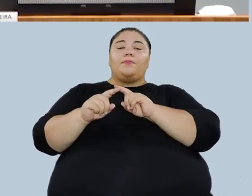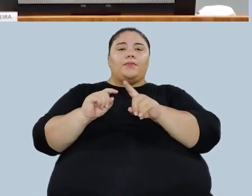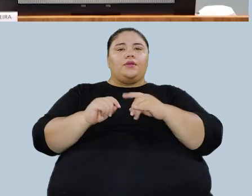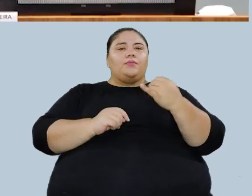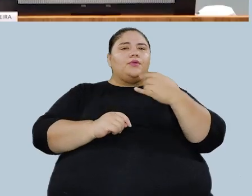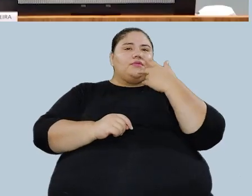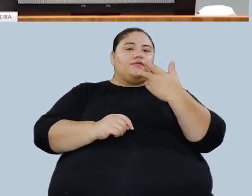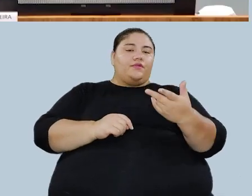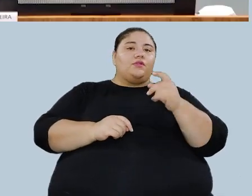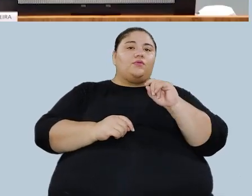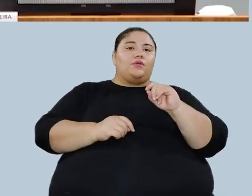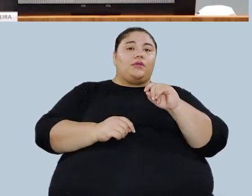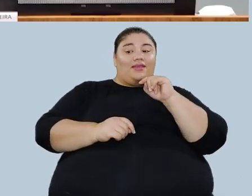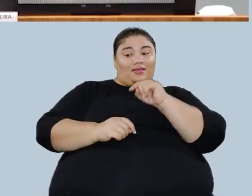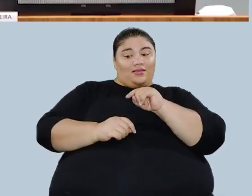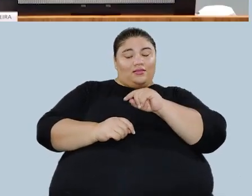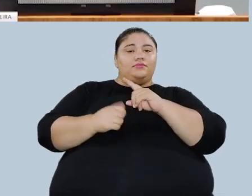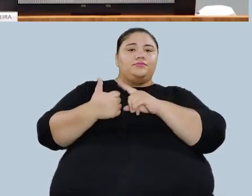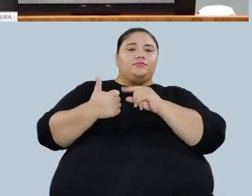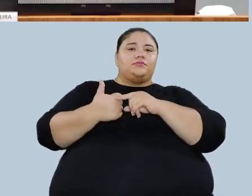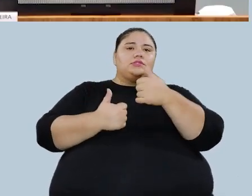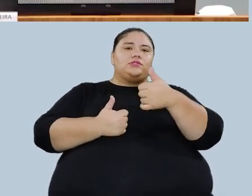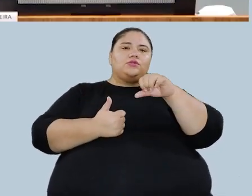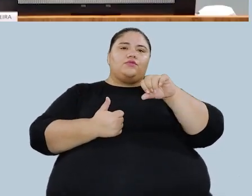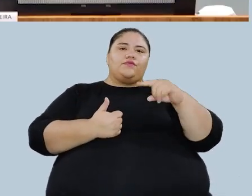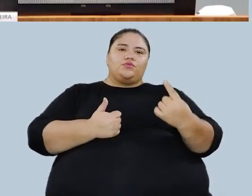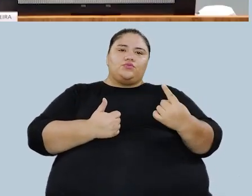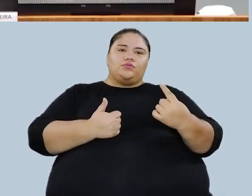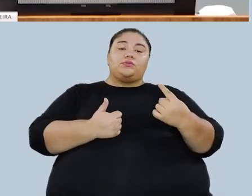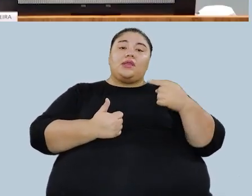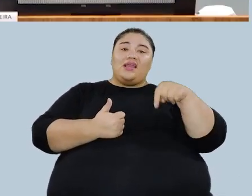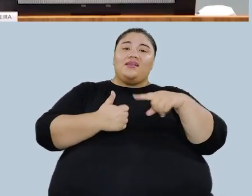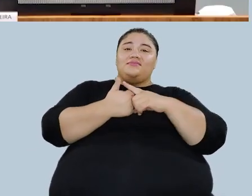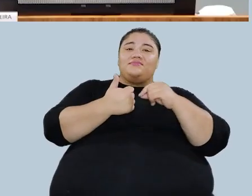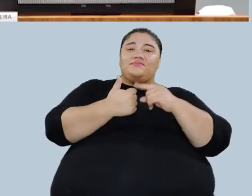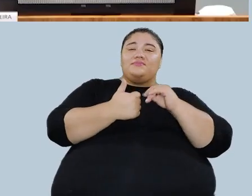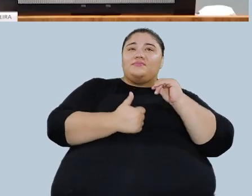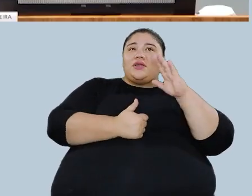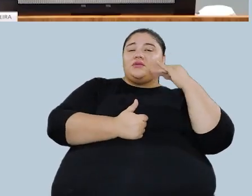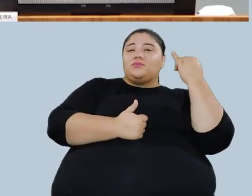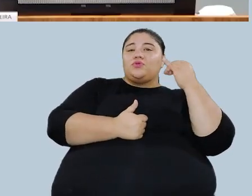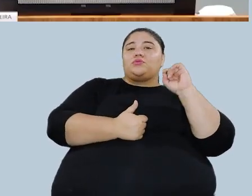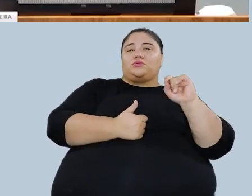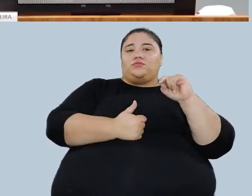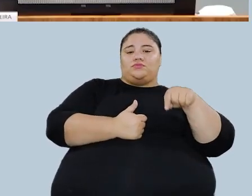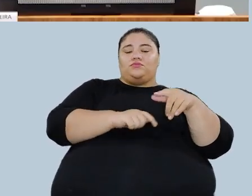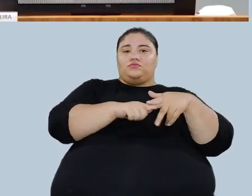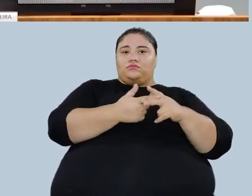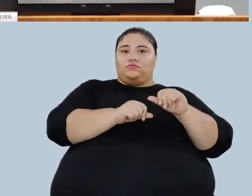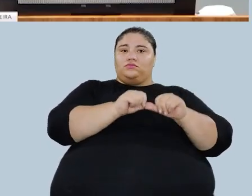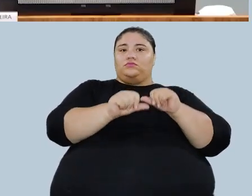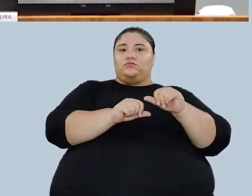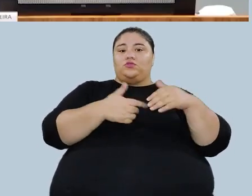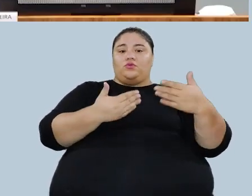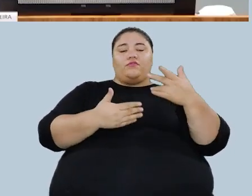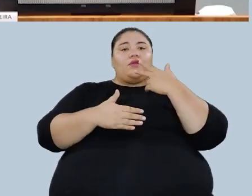pena mencionar, é esse que está no artigo 191. Esse é um dos artigos mais importantes dessa reforma. Quando diz que as